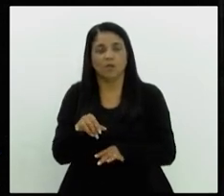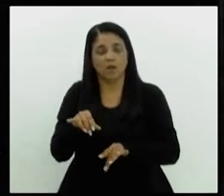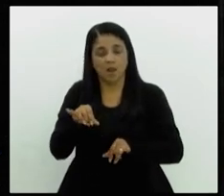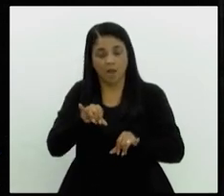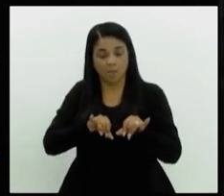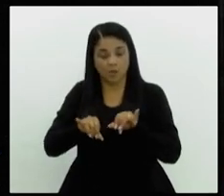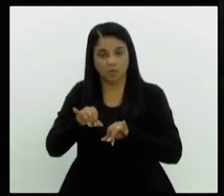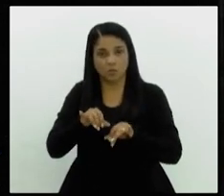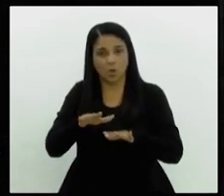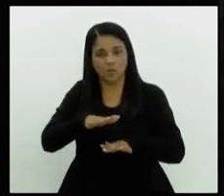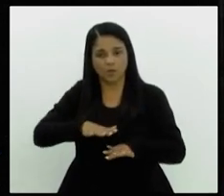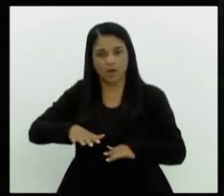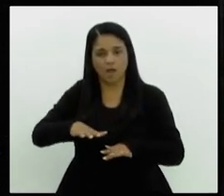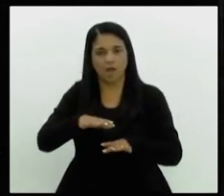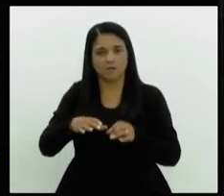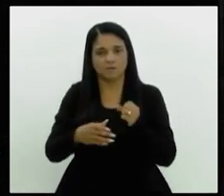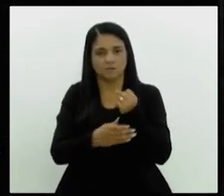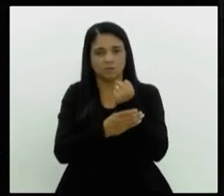pública.